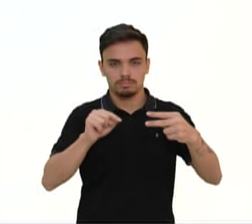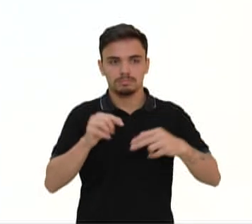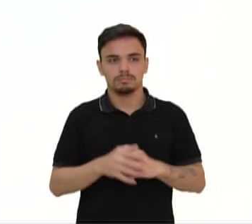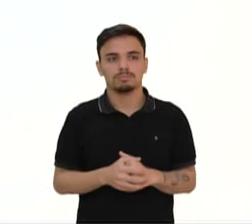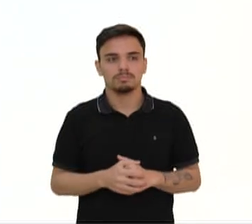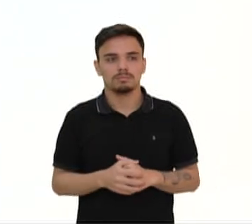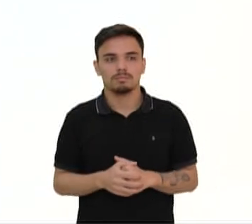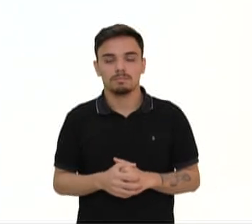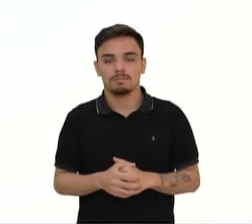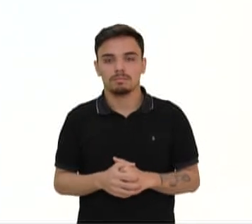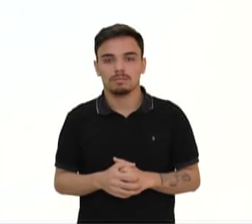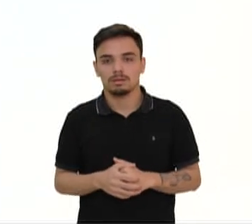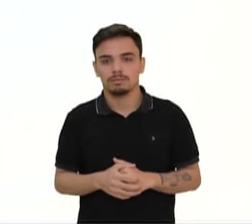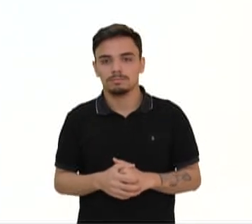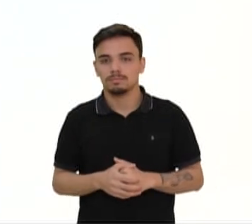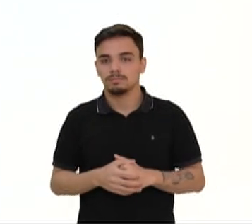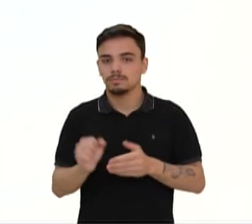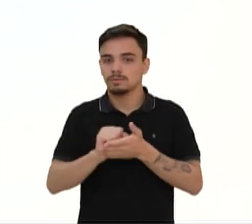lá então?